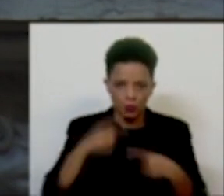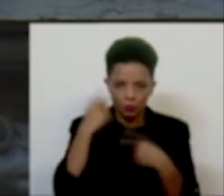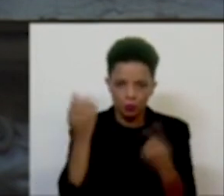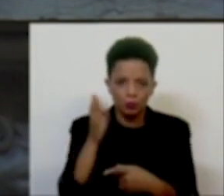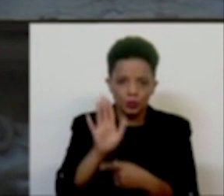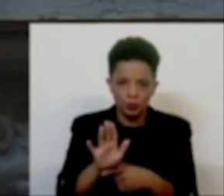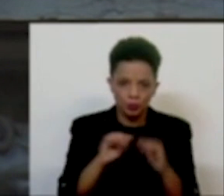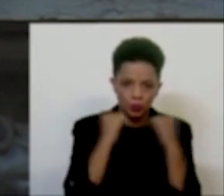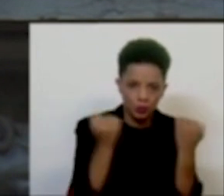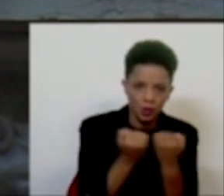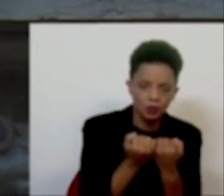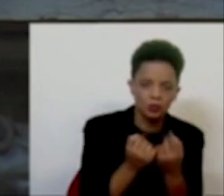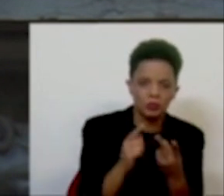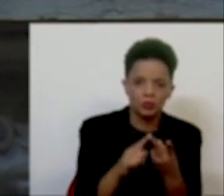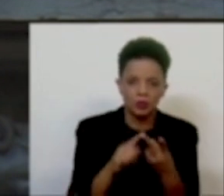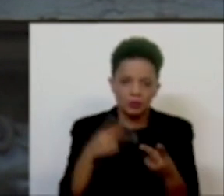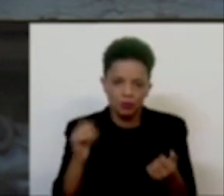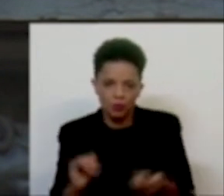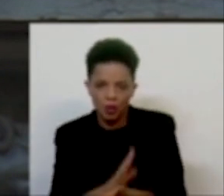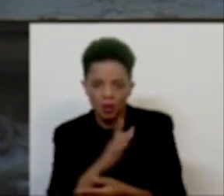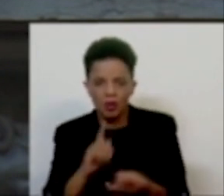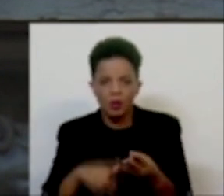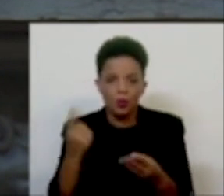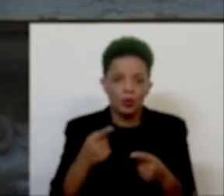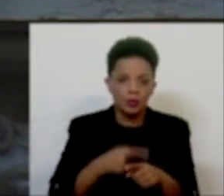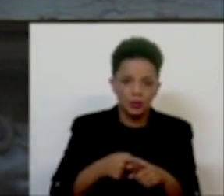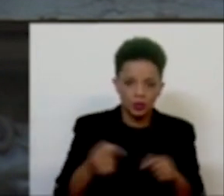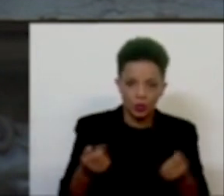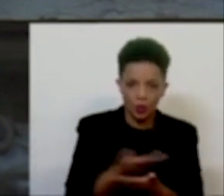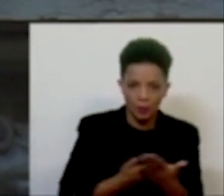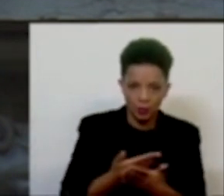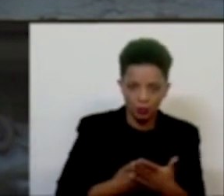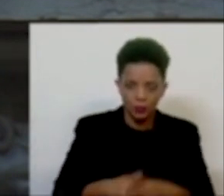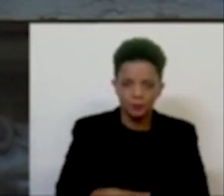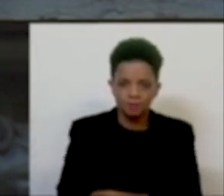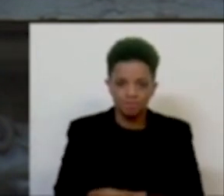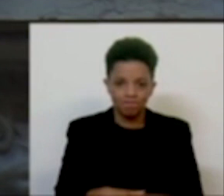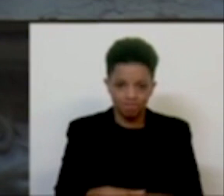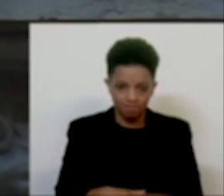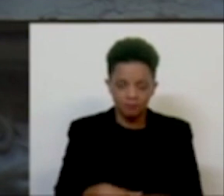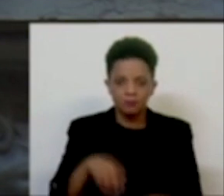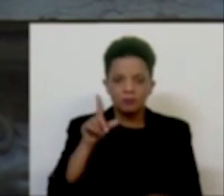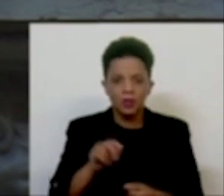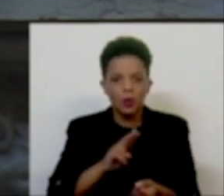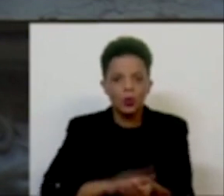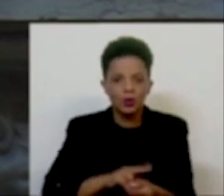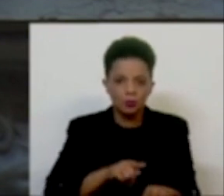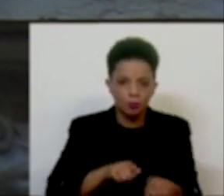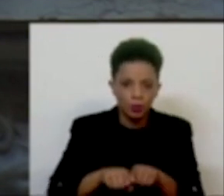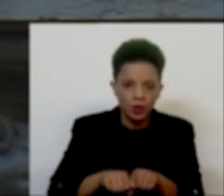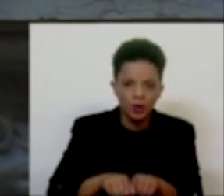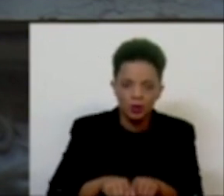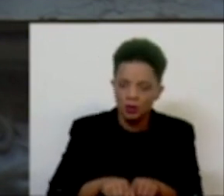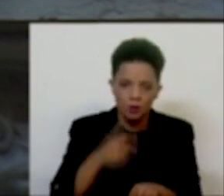atores sociais, os média ou os interesses económicos. Nem a eles o ritmo da política